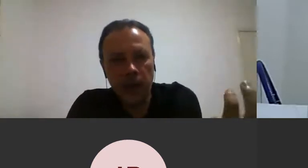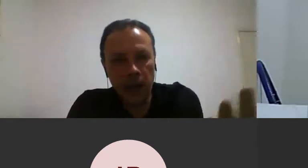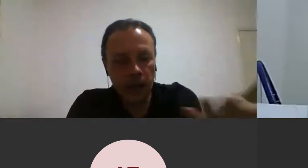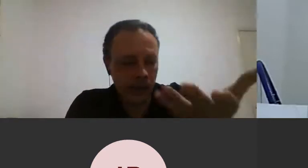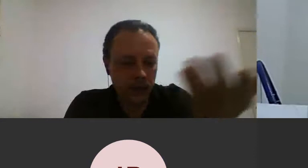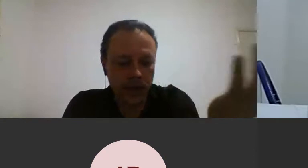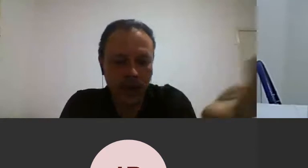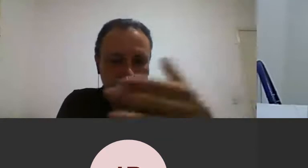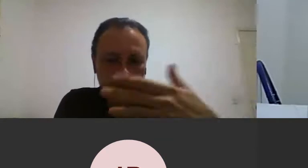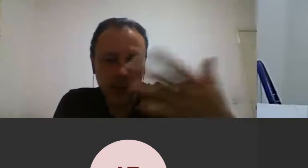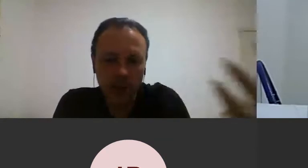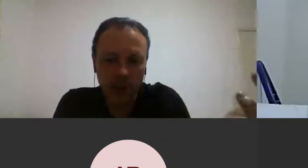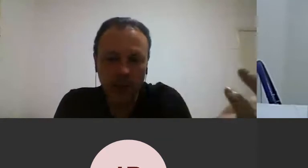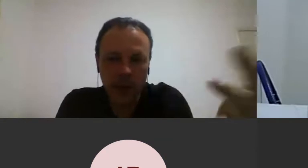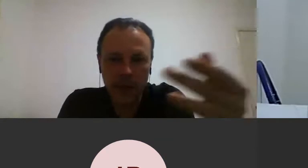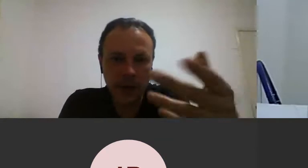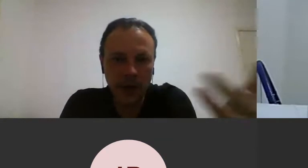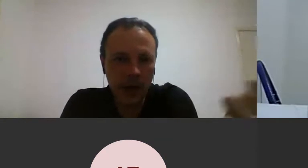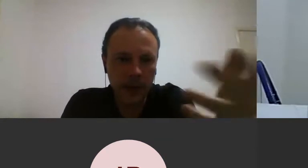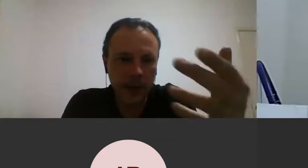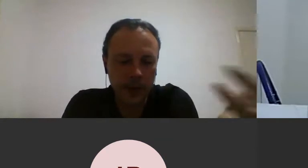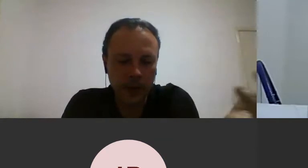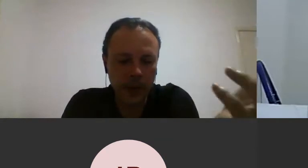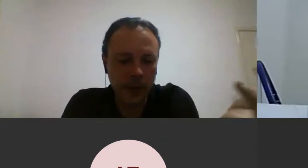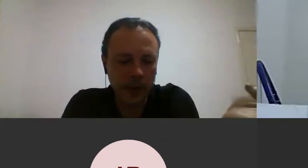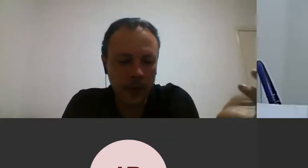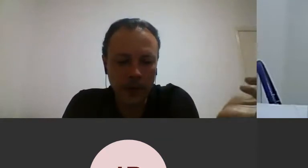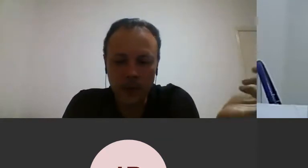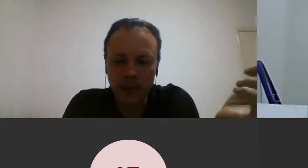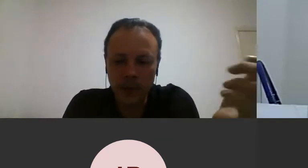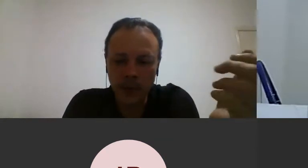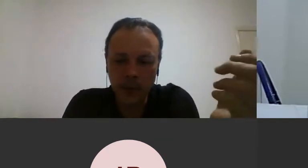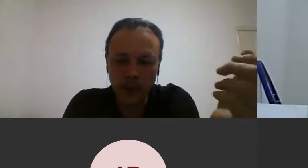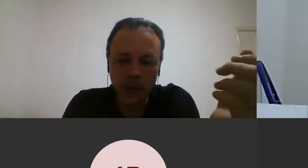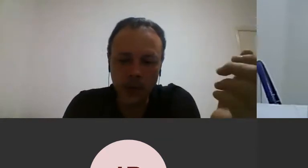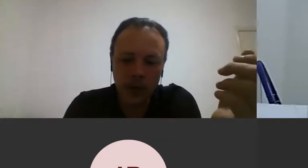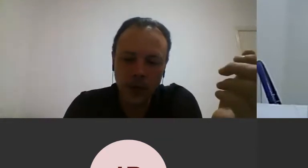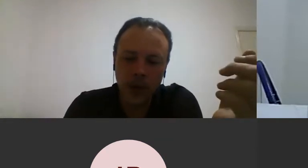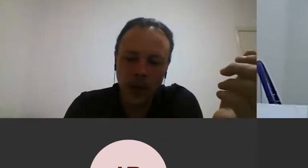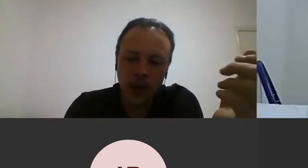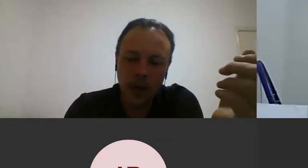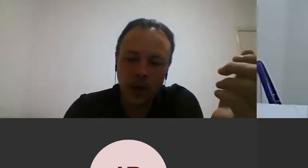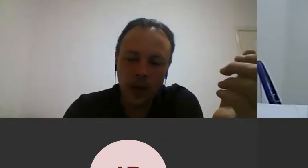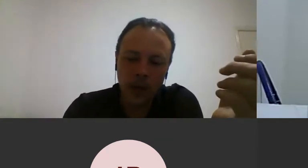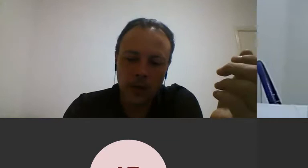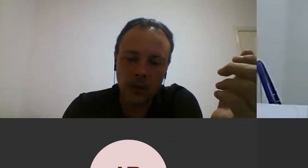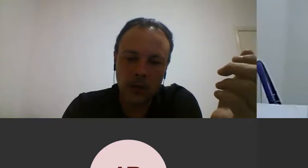vocês vão pegar aí em Java ou, sei lá, C#, dependendo da disciplina e do curso,